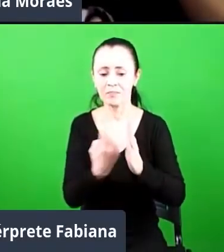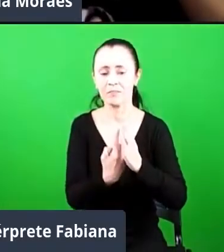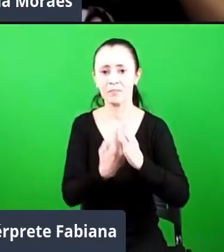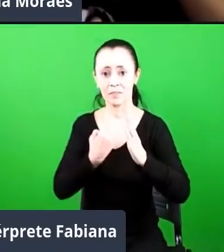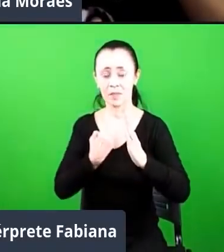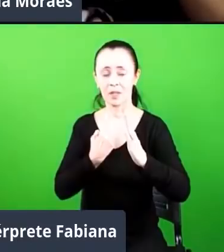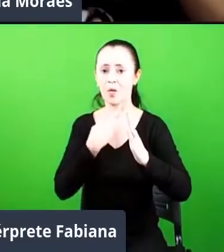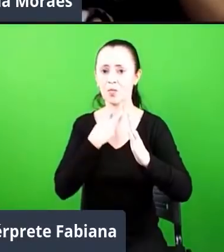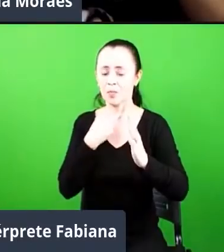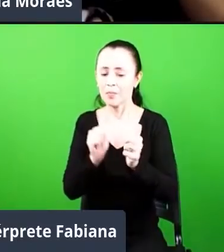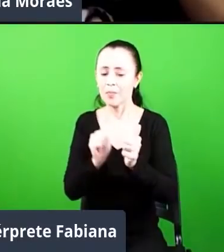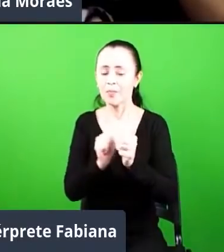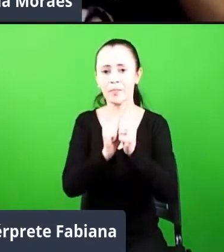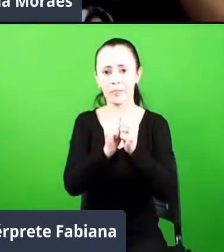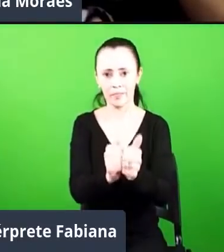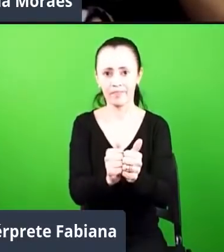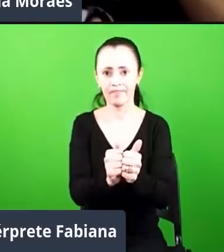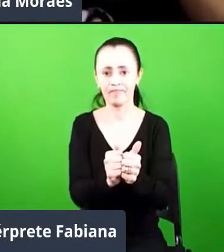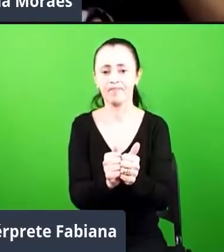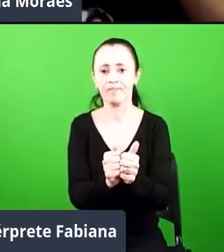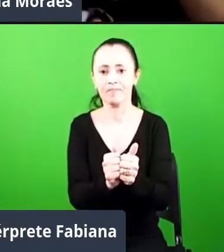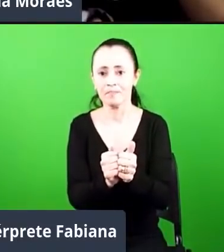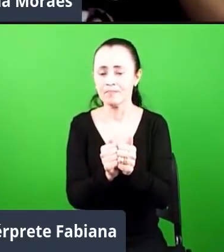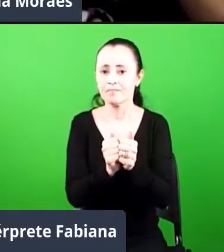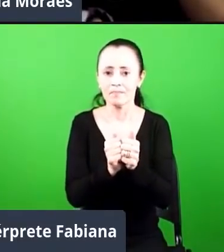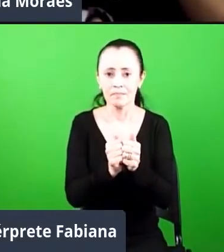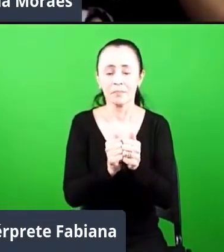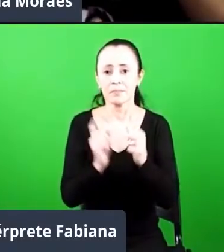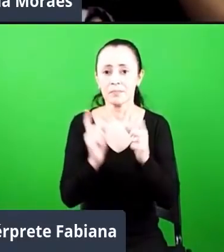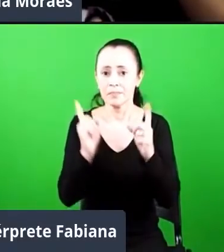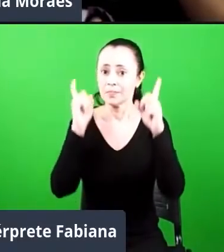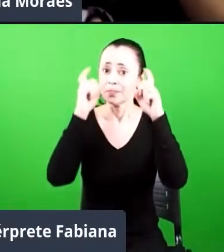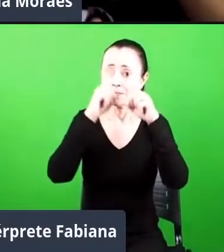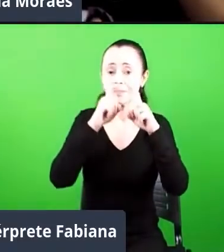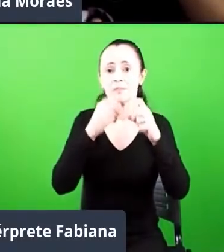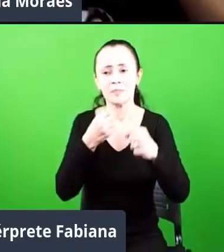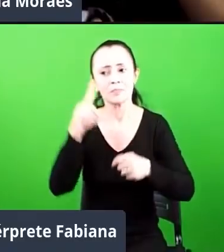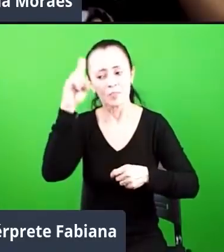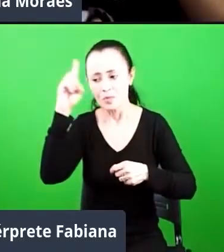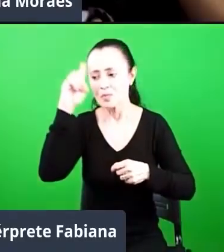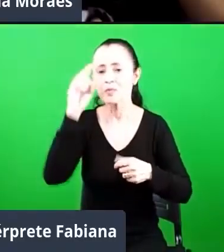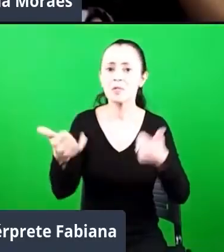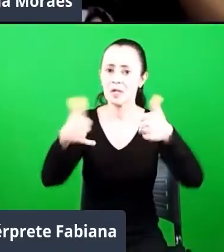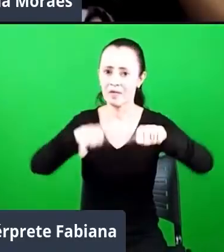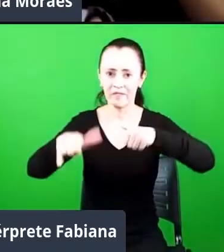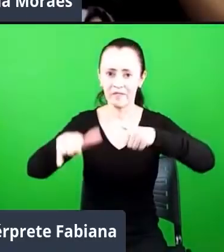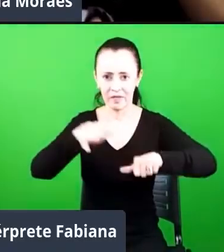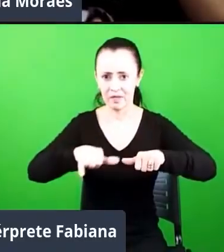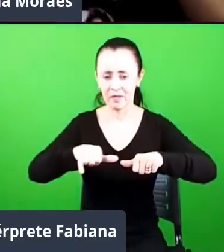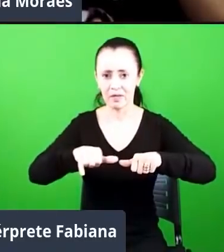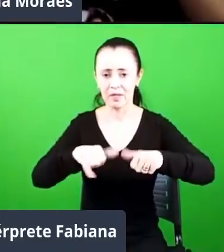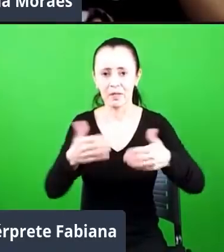podemos estar juntos, torna-se complicado o recurso avaliativo diário. Como alternativa, passei